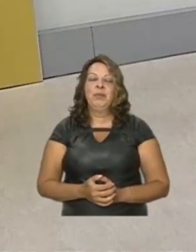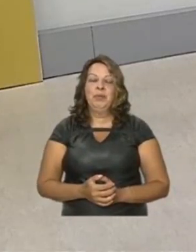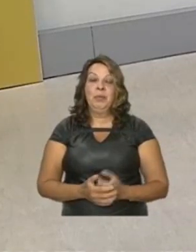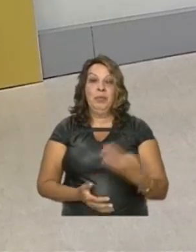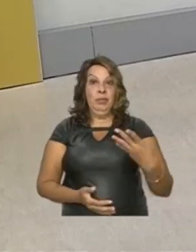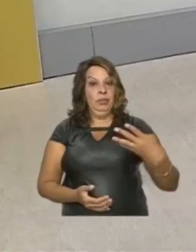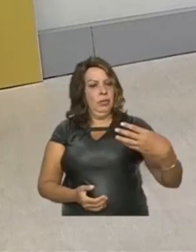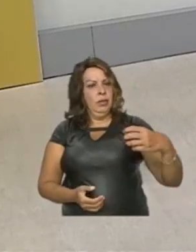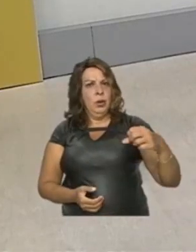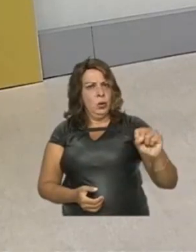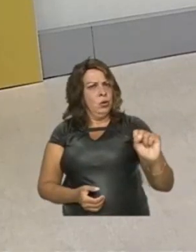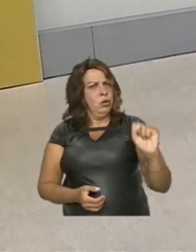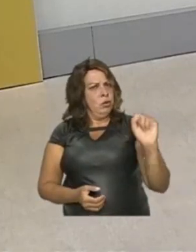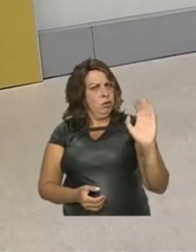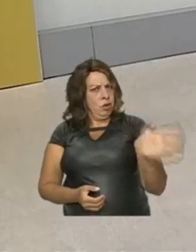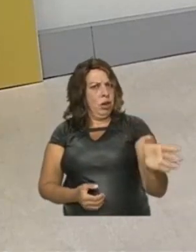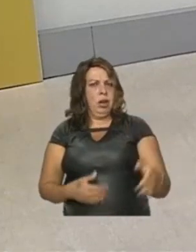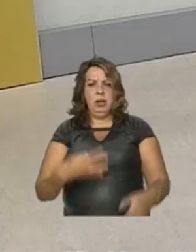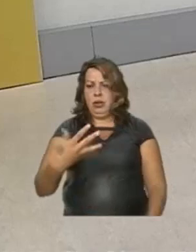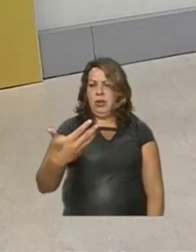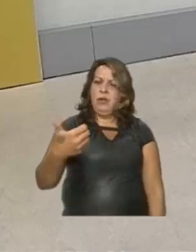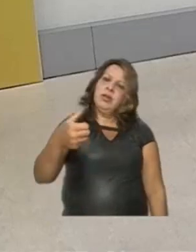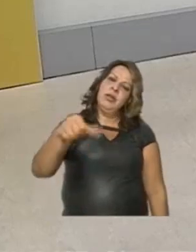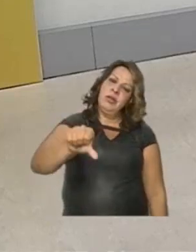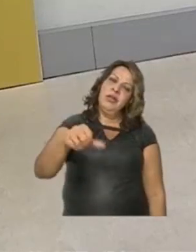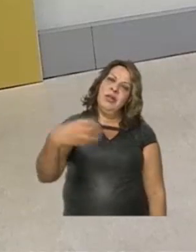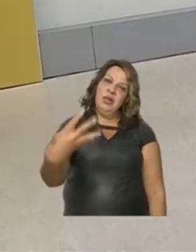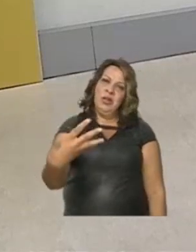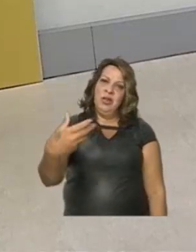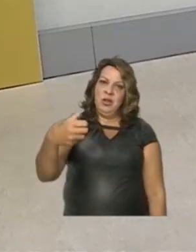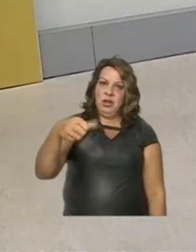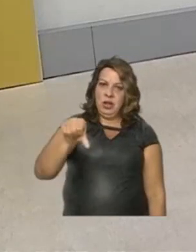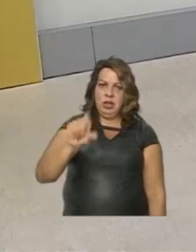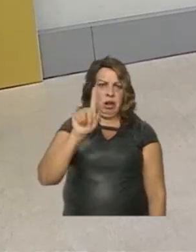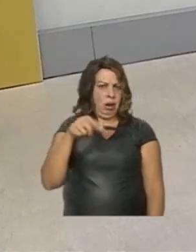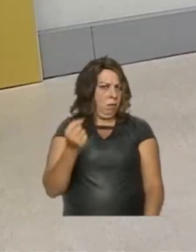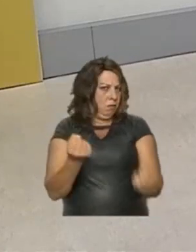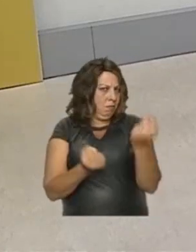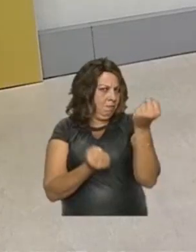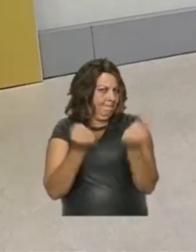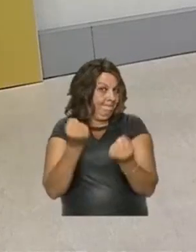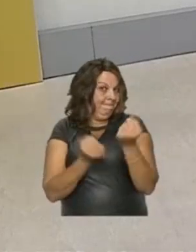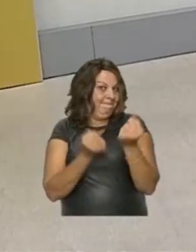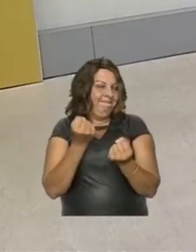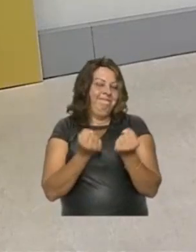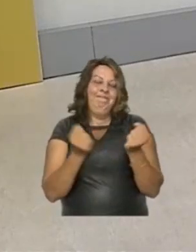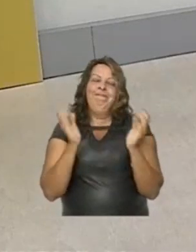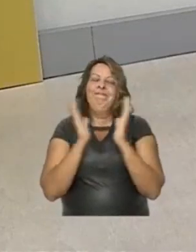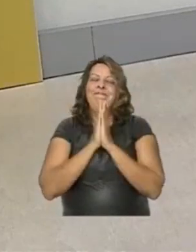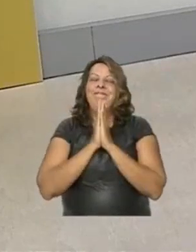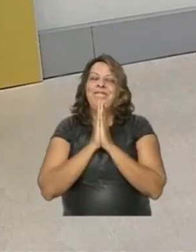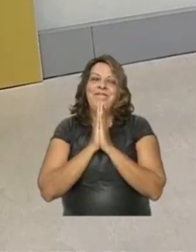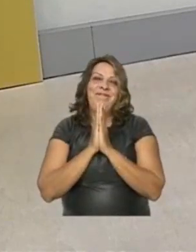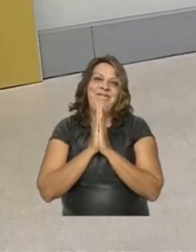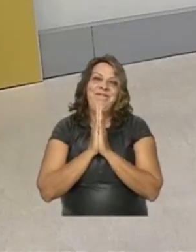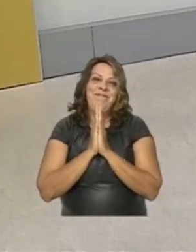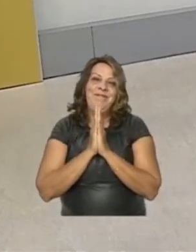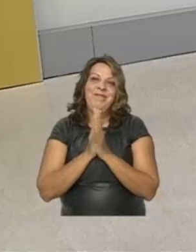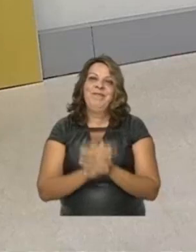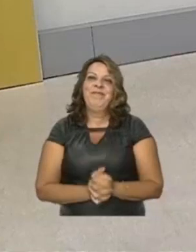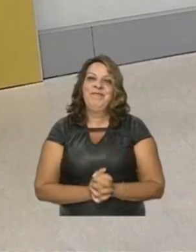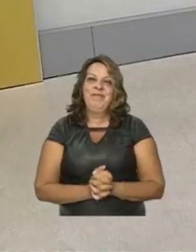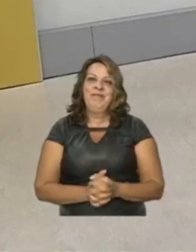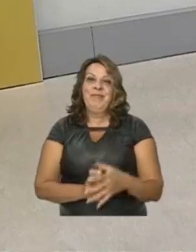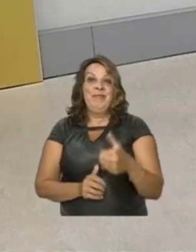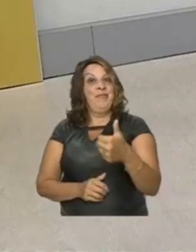Marcou 48, 49 agora. 49, valendo um Renault Kwid. Olha só, minha gente,